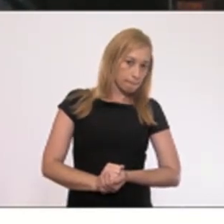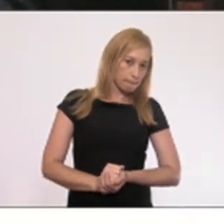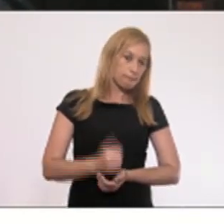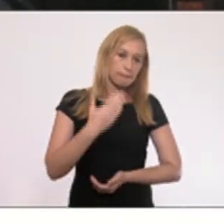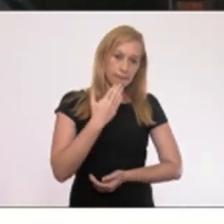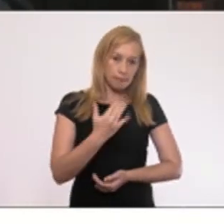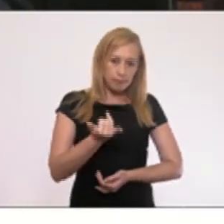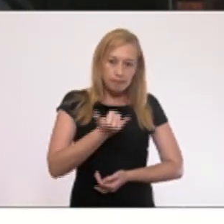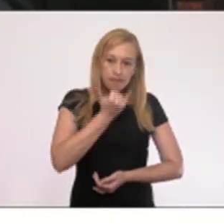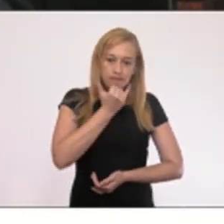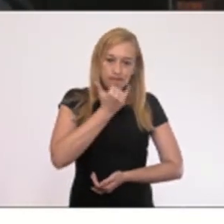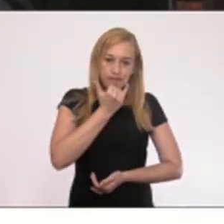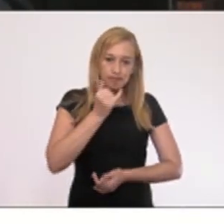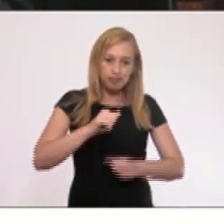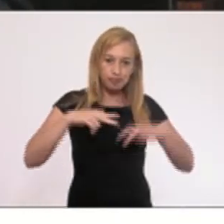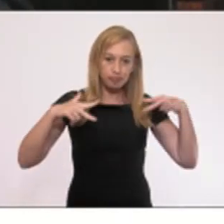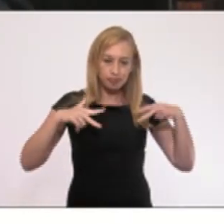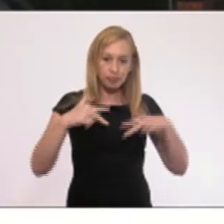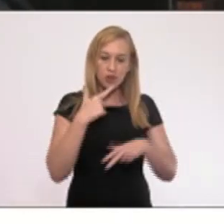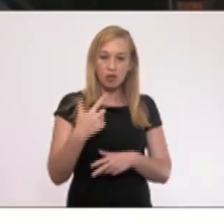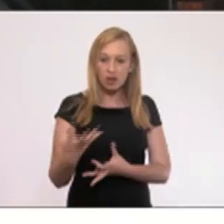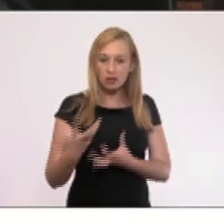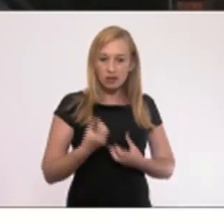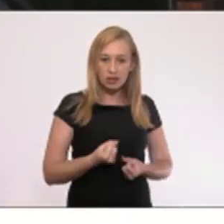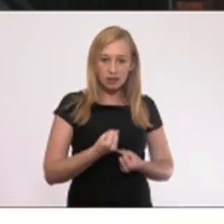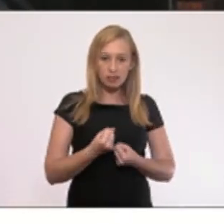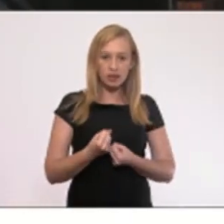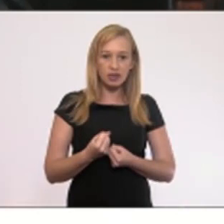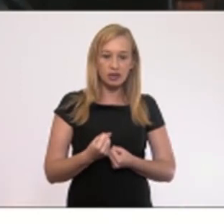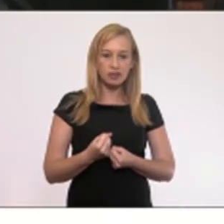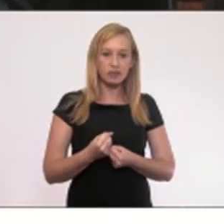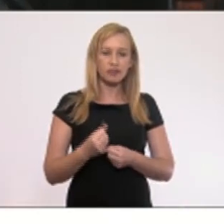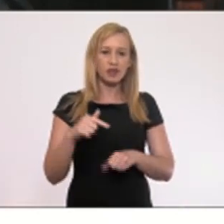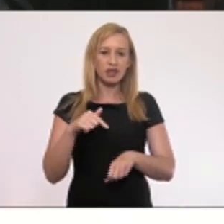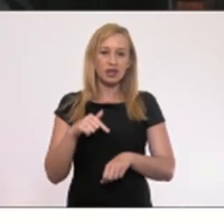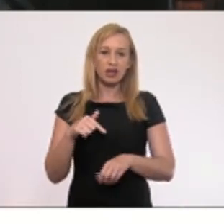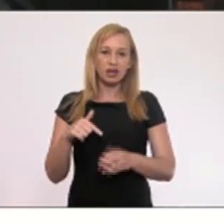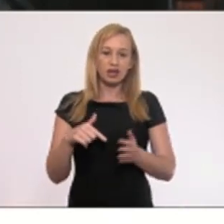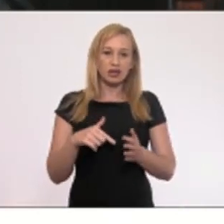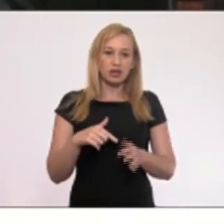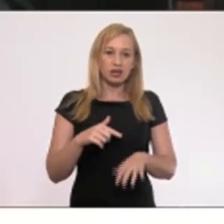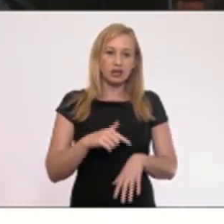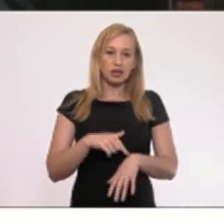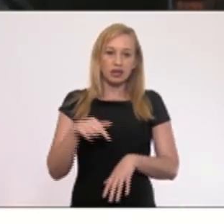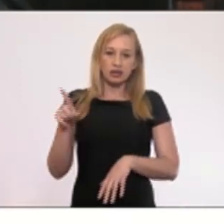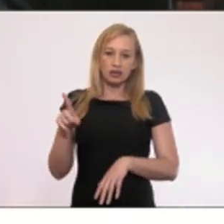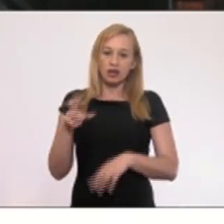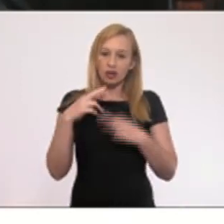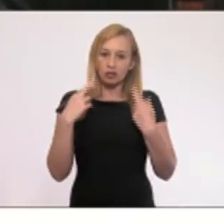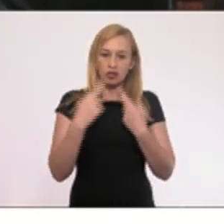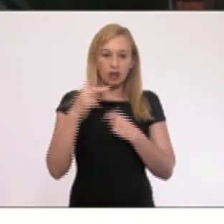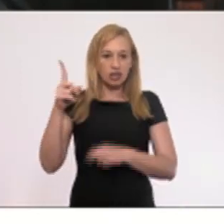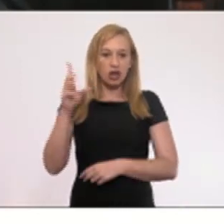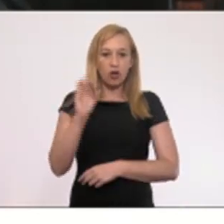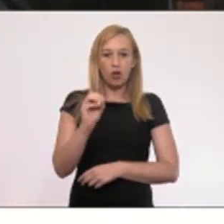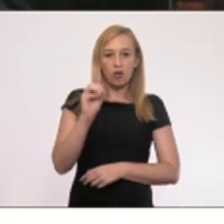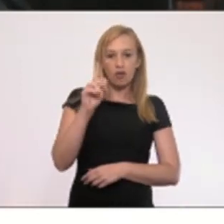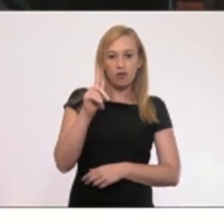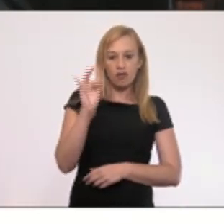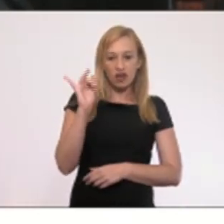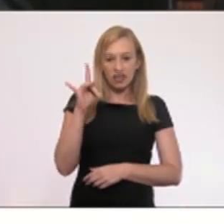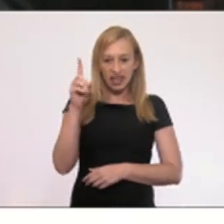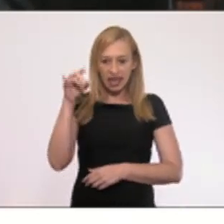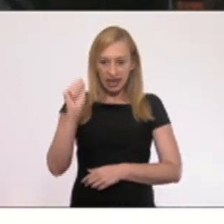pedir desculpa aqui ao plenário, porque eu recebi a direção do metrô até agora há pouco, lá na alfândega. Tá? Então, por isso o